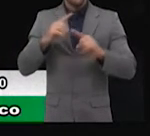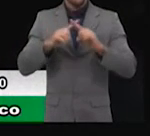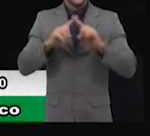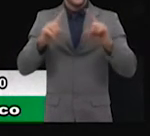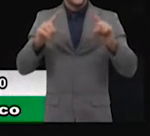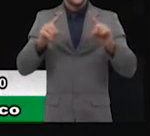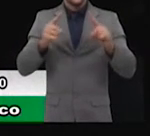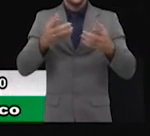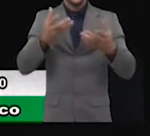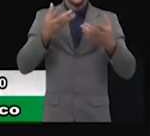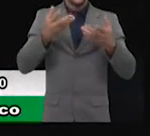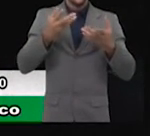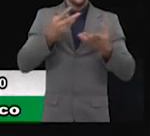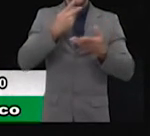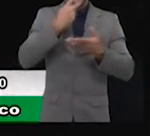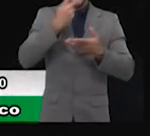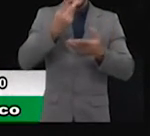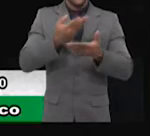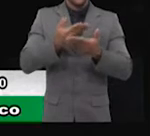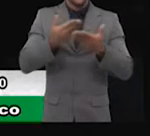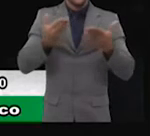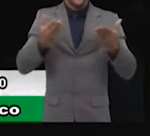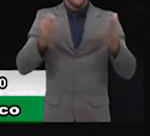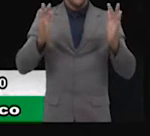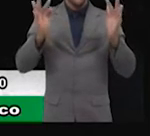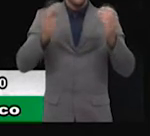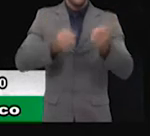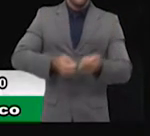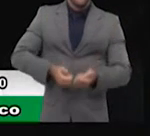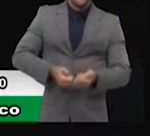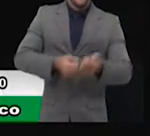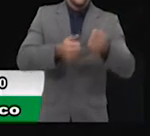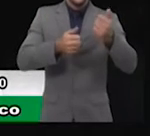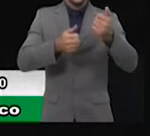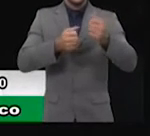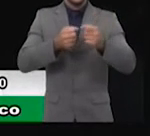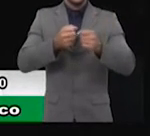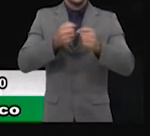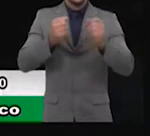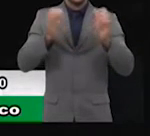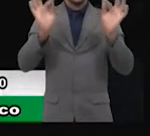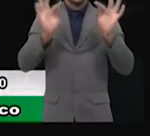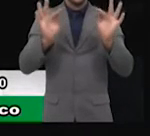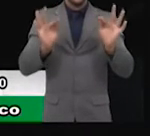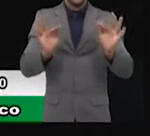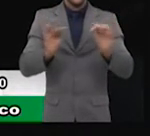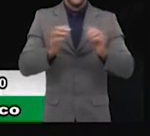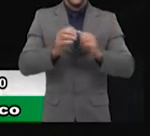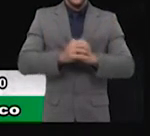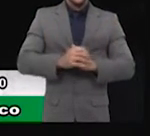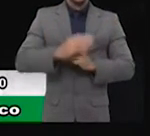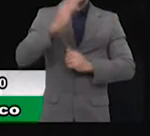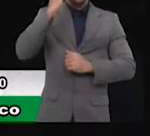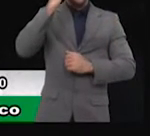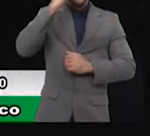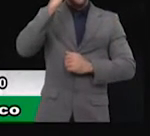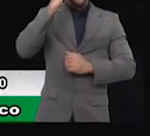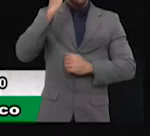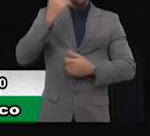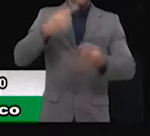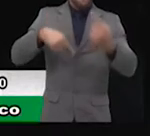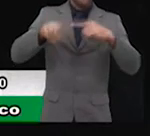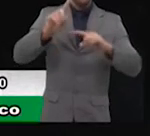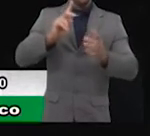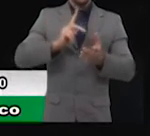aqui desejar a todos um feliz ano novo. Eu sei que é superação de verdade, mas dizer